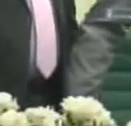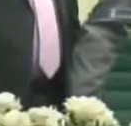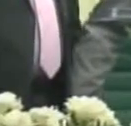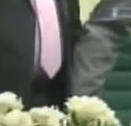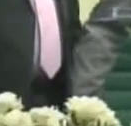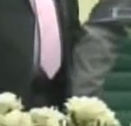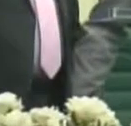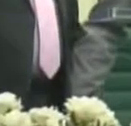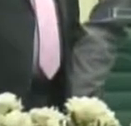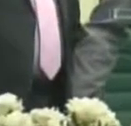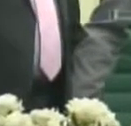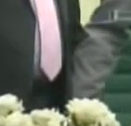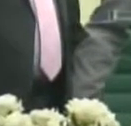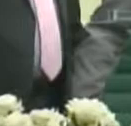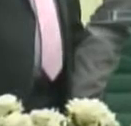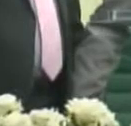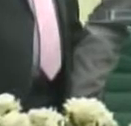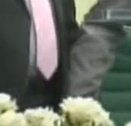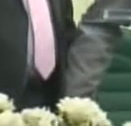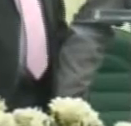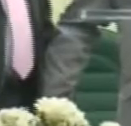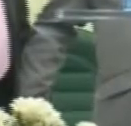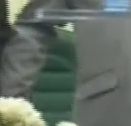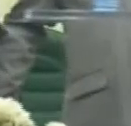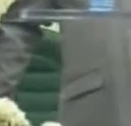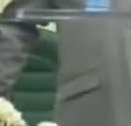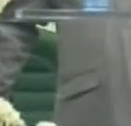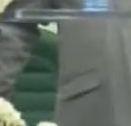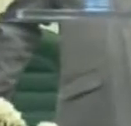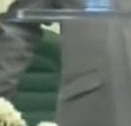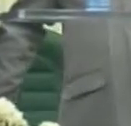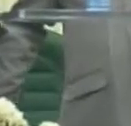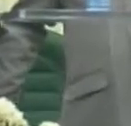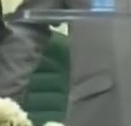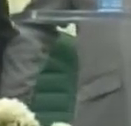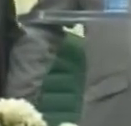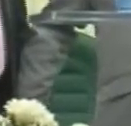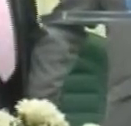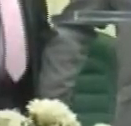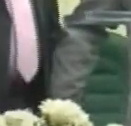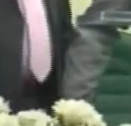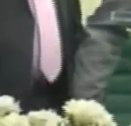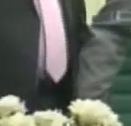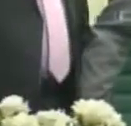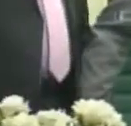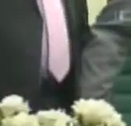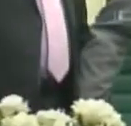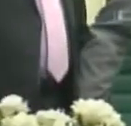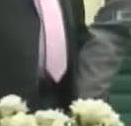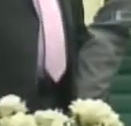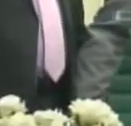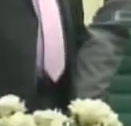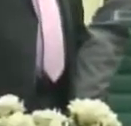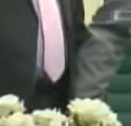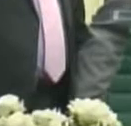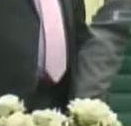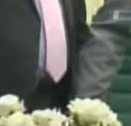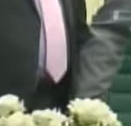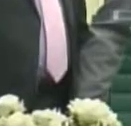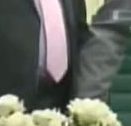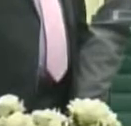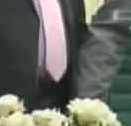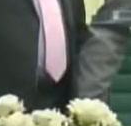internet cujos filhos Senhor estão presos nas malhas